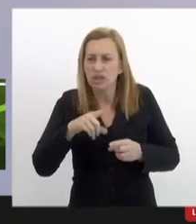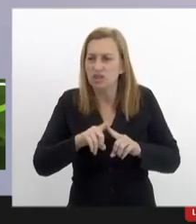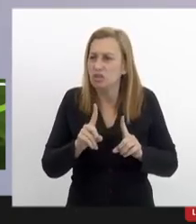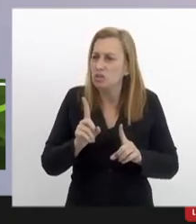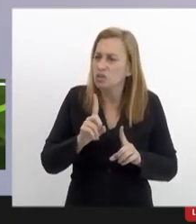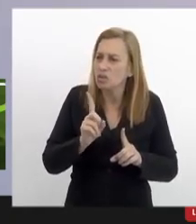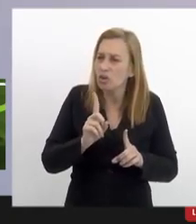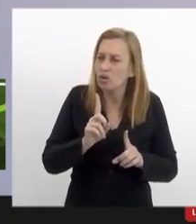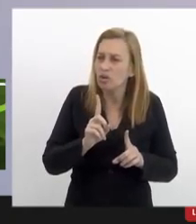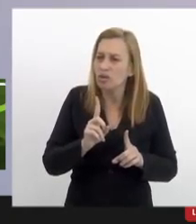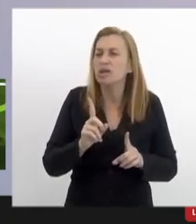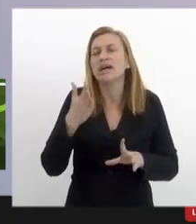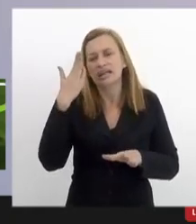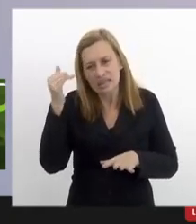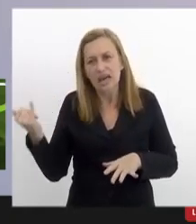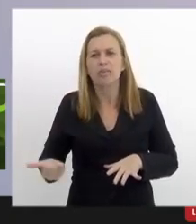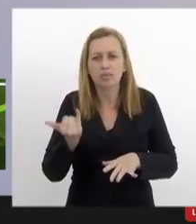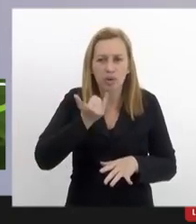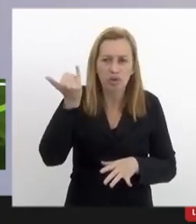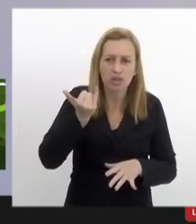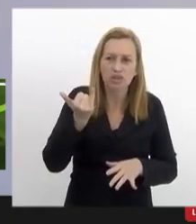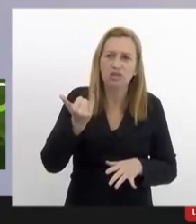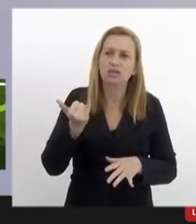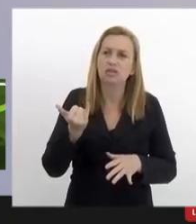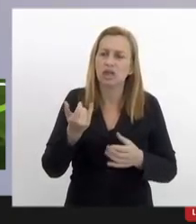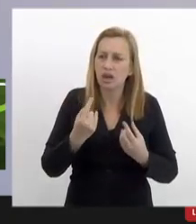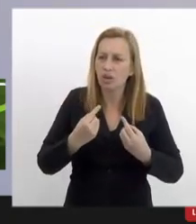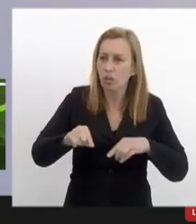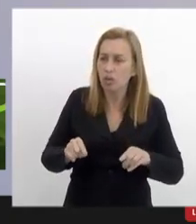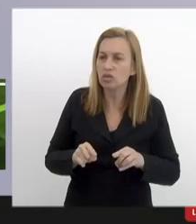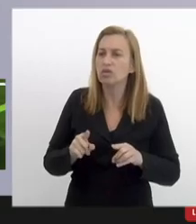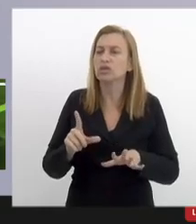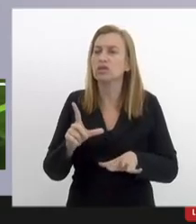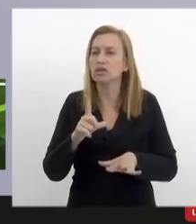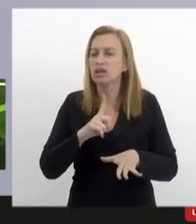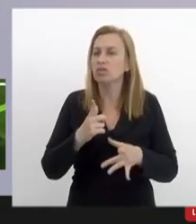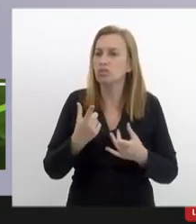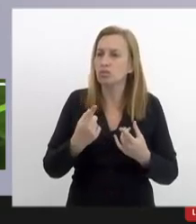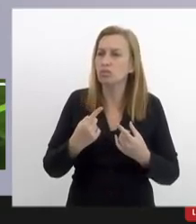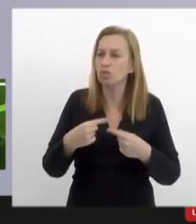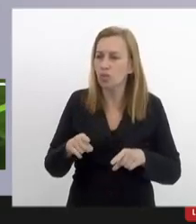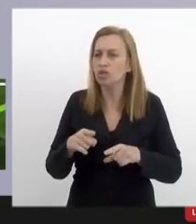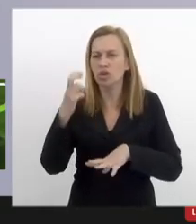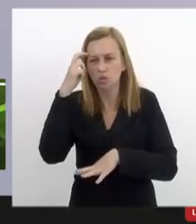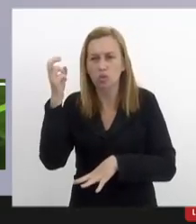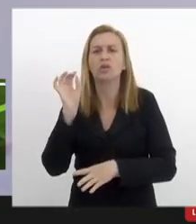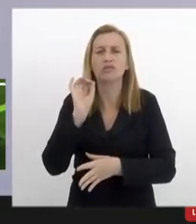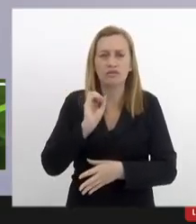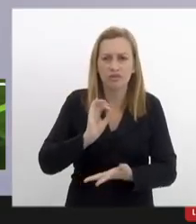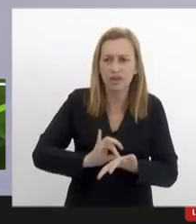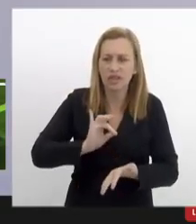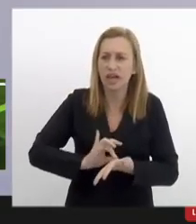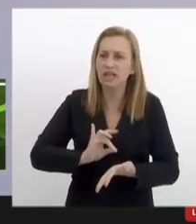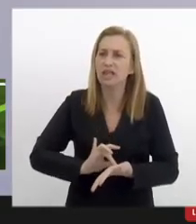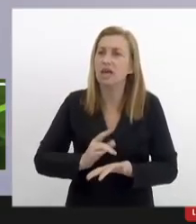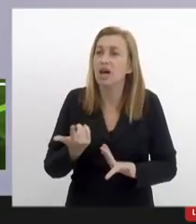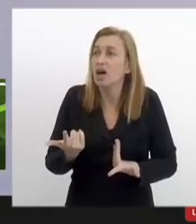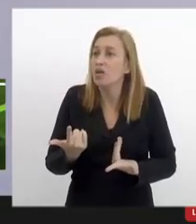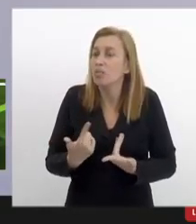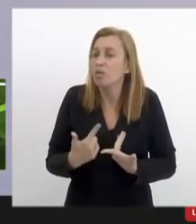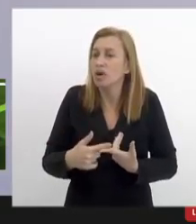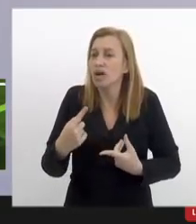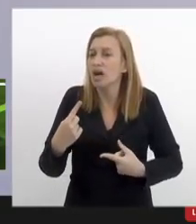verdade, elas sabem da nossa importância e nos atacam, né? Então, existe um ataque mesmo à cultura, porque é